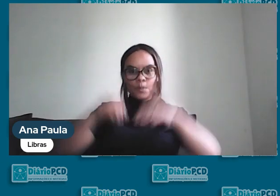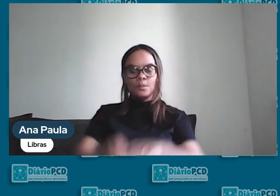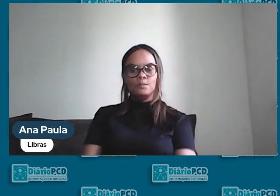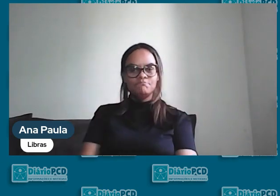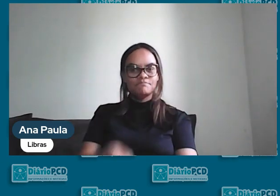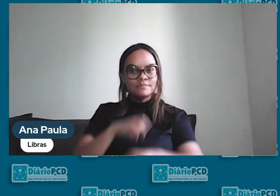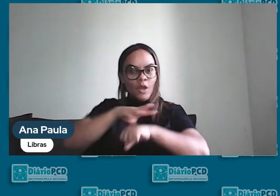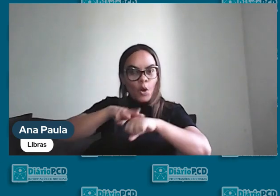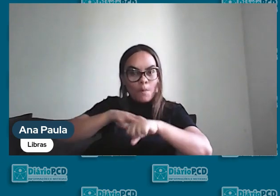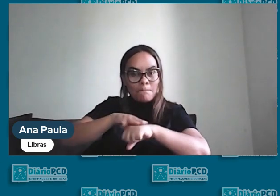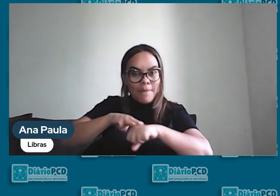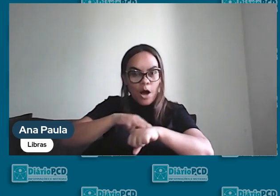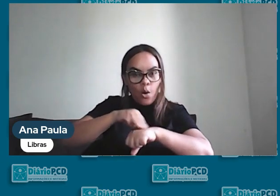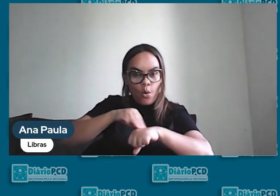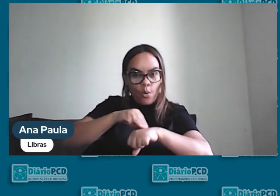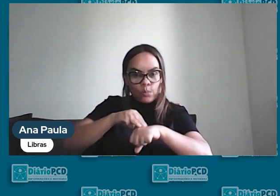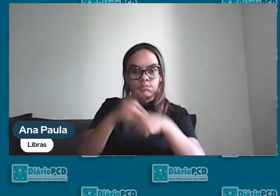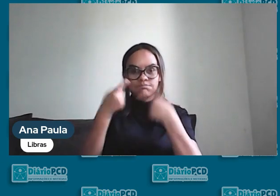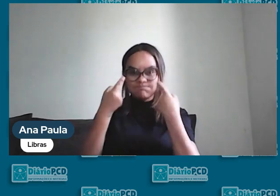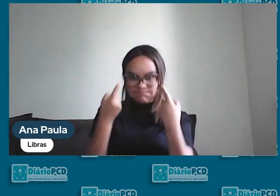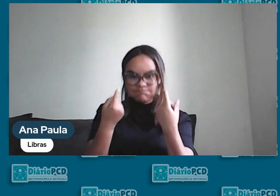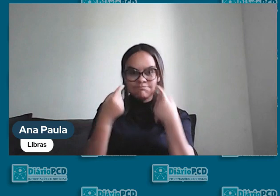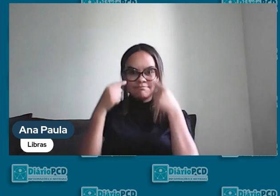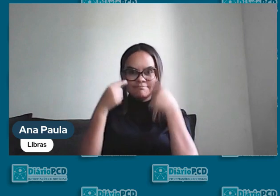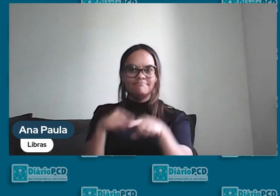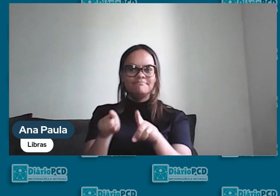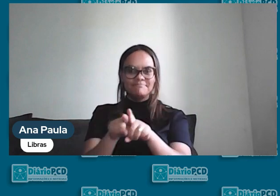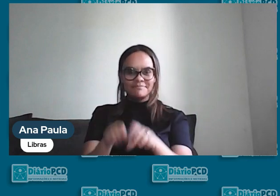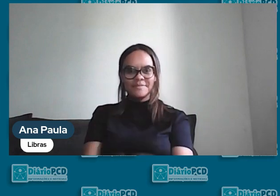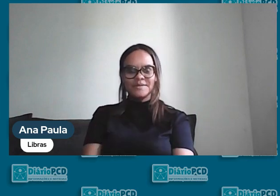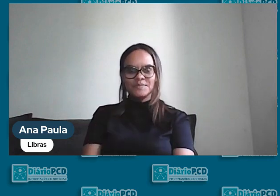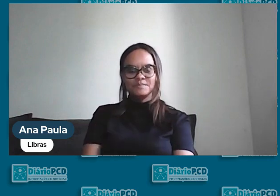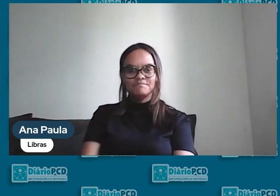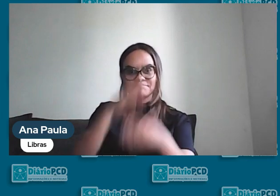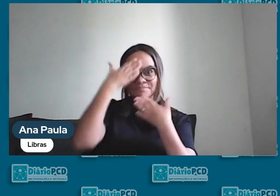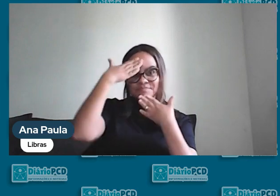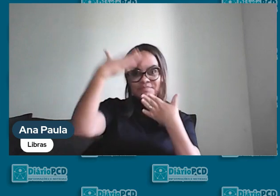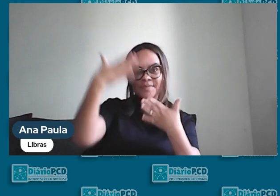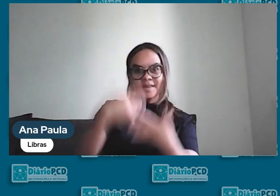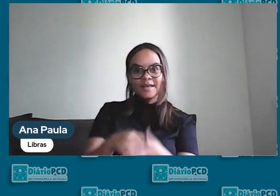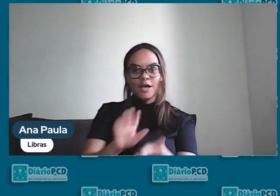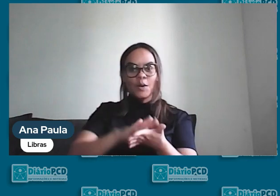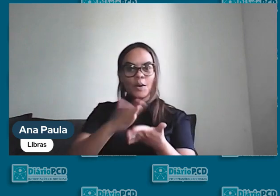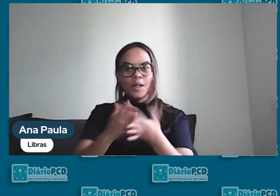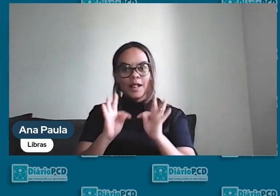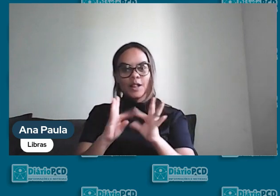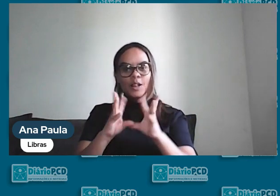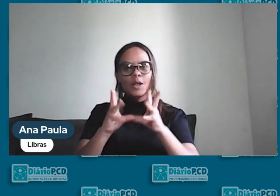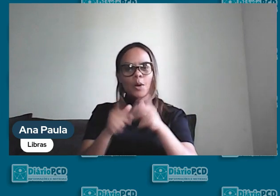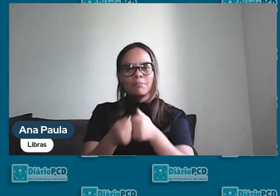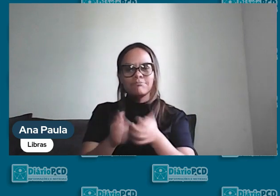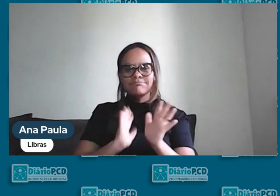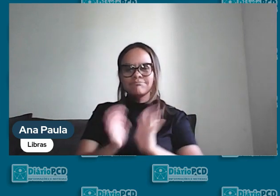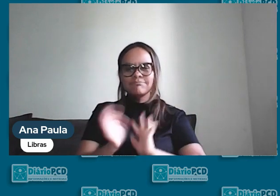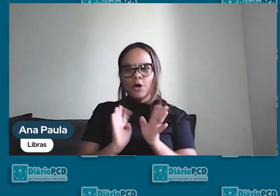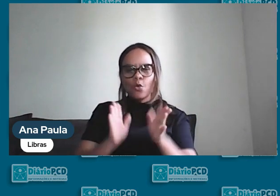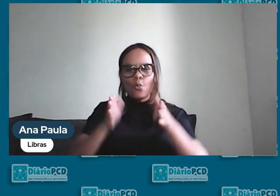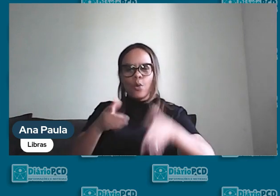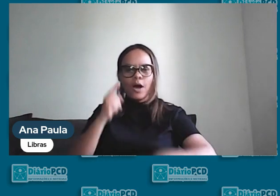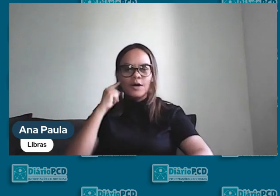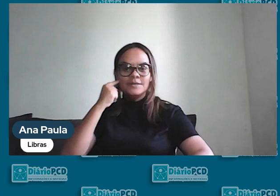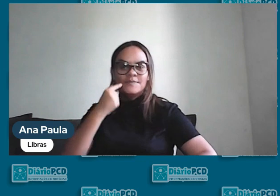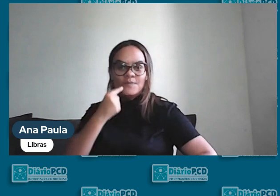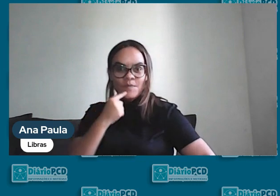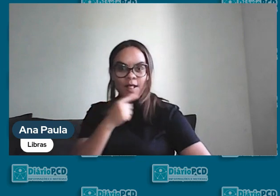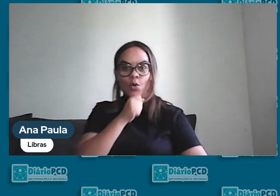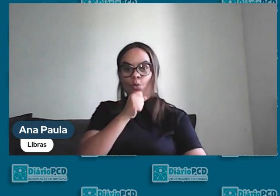marrom com lente transparente. Quero agradecer a Ana Paula, que vai interpretar tudo em Libras na noite de hoje, na entrevista